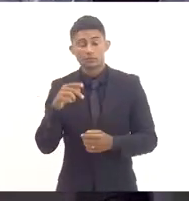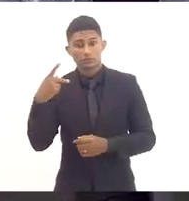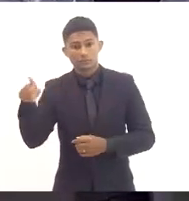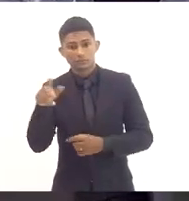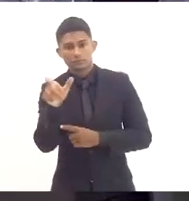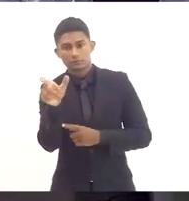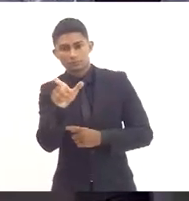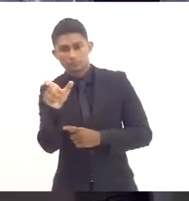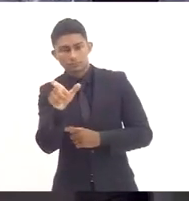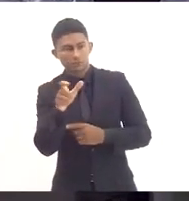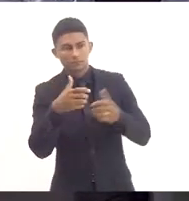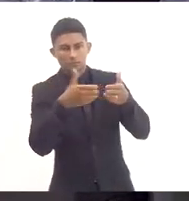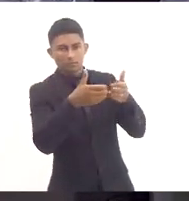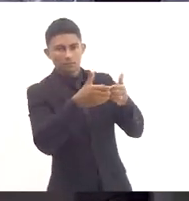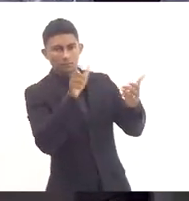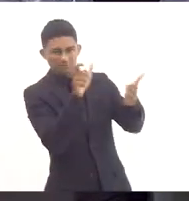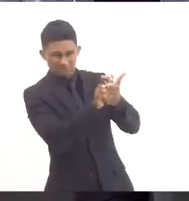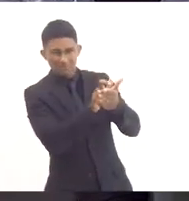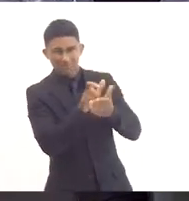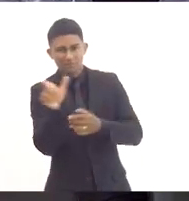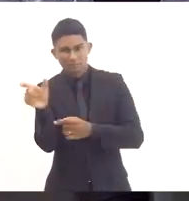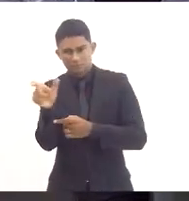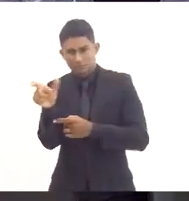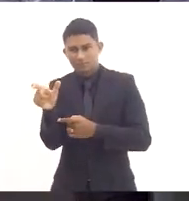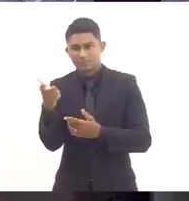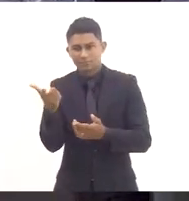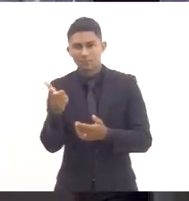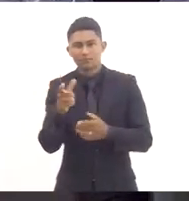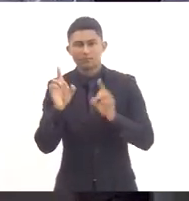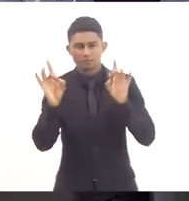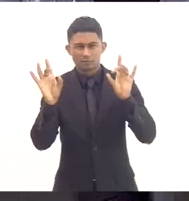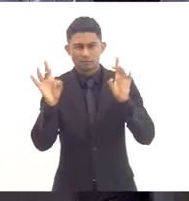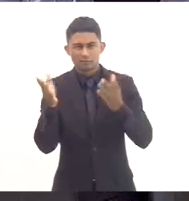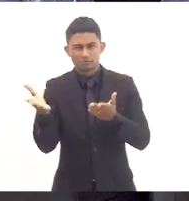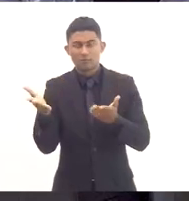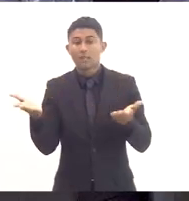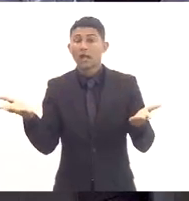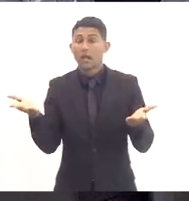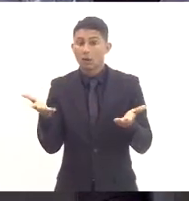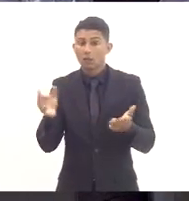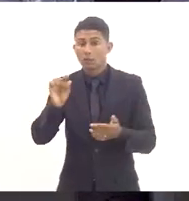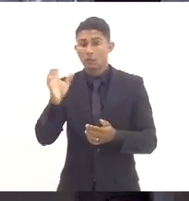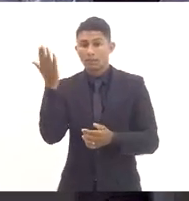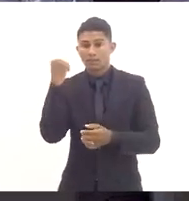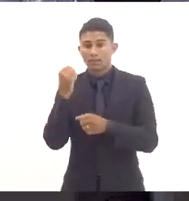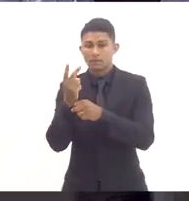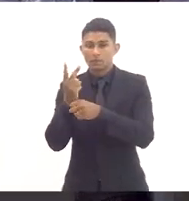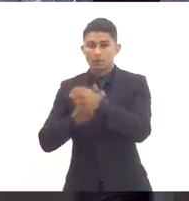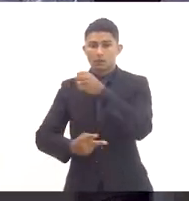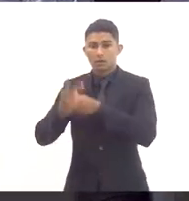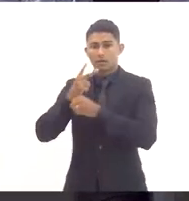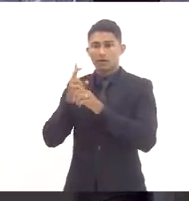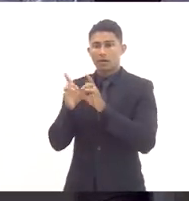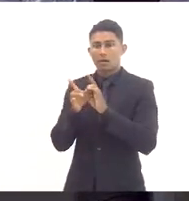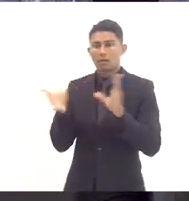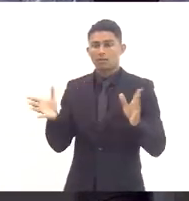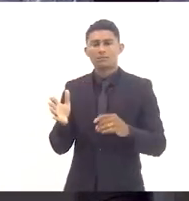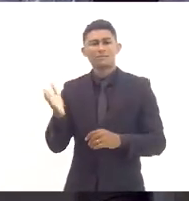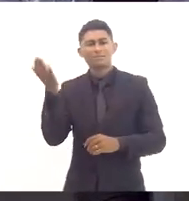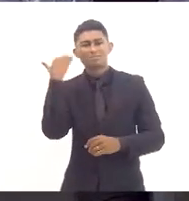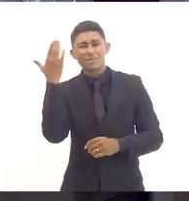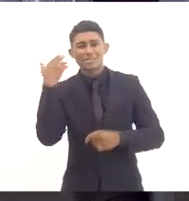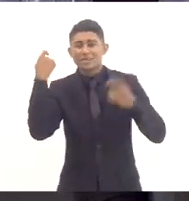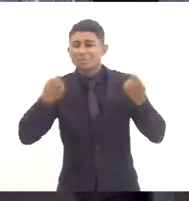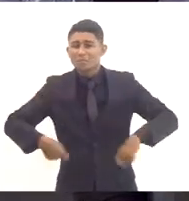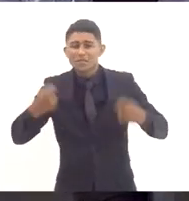né o RioCard especial e foi liberado agora há dois anos para autista Antigamente eu tinha que